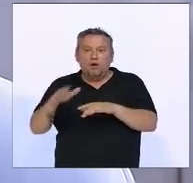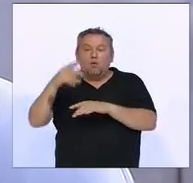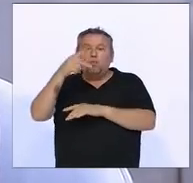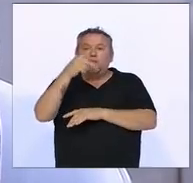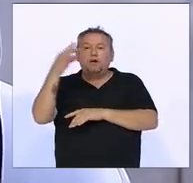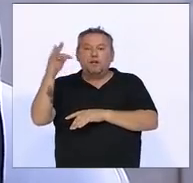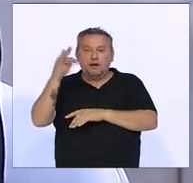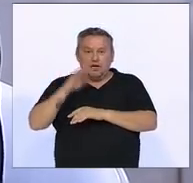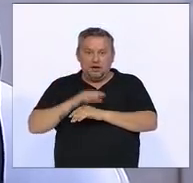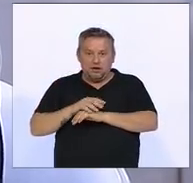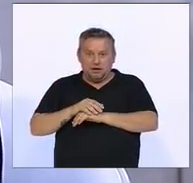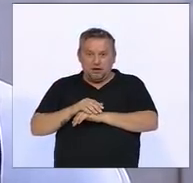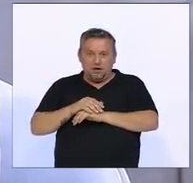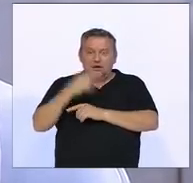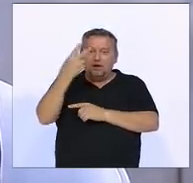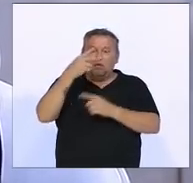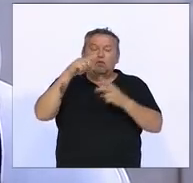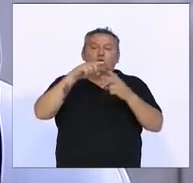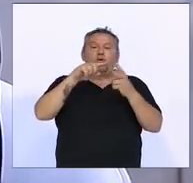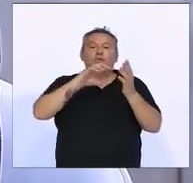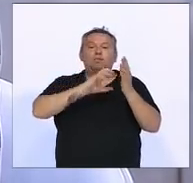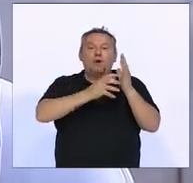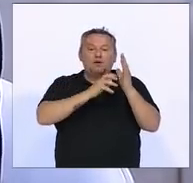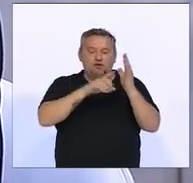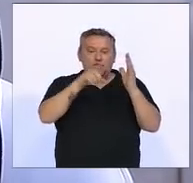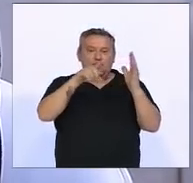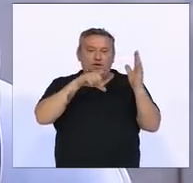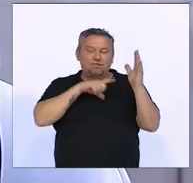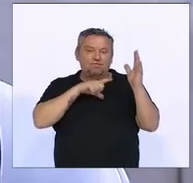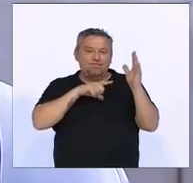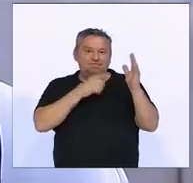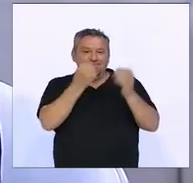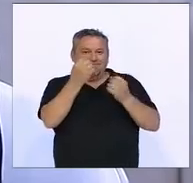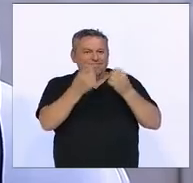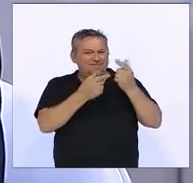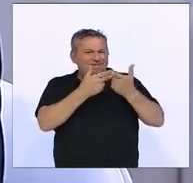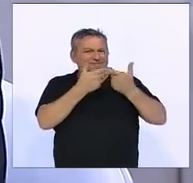PT, que são dois partidos que a senhora também tem